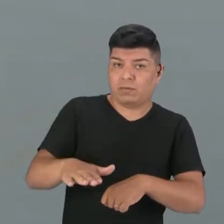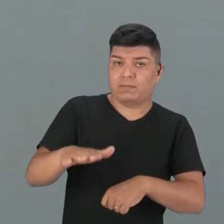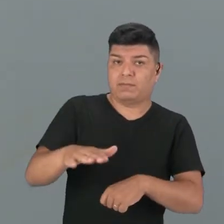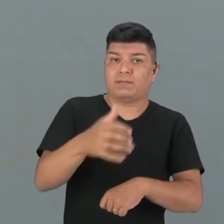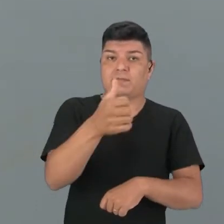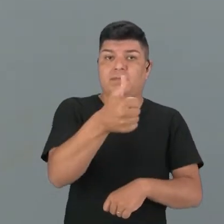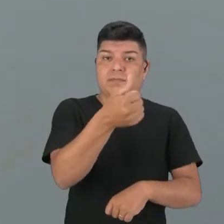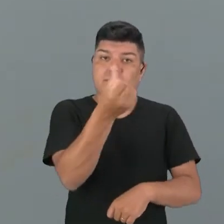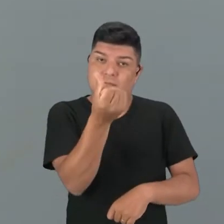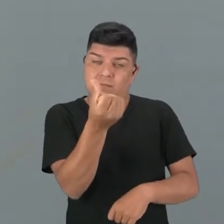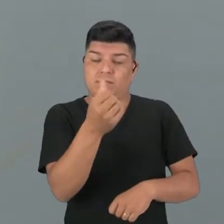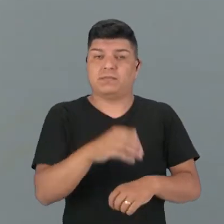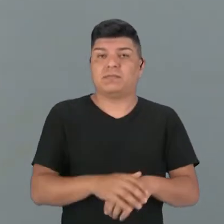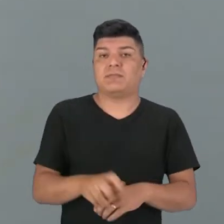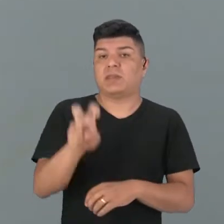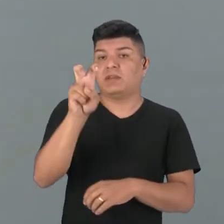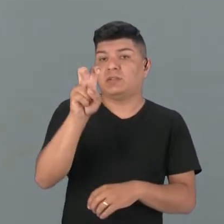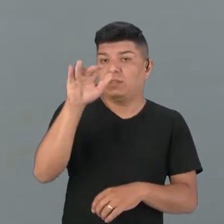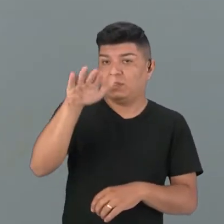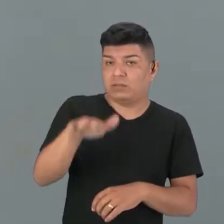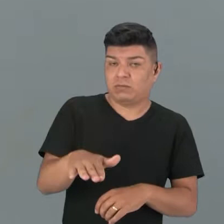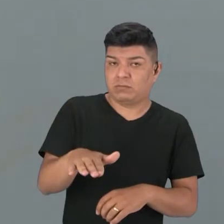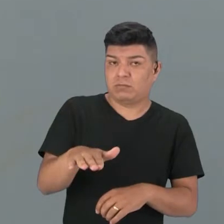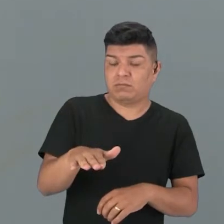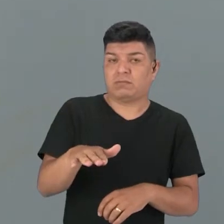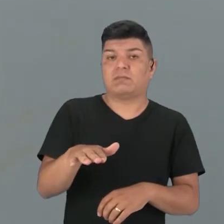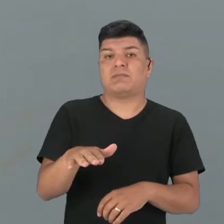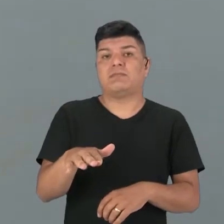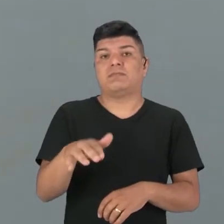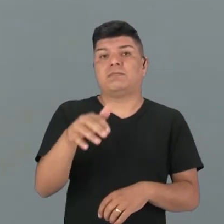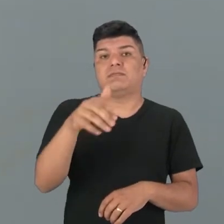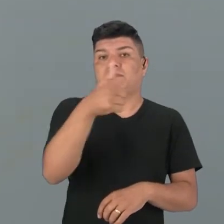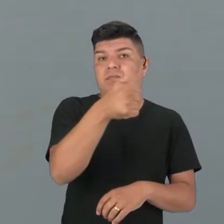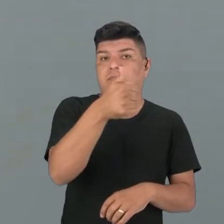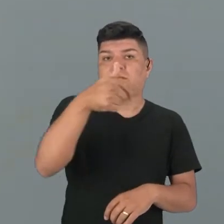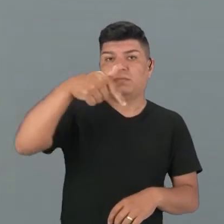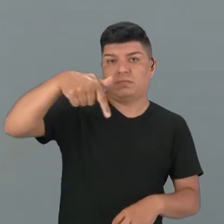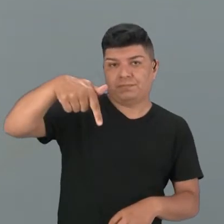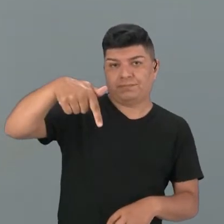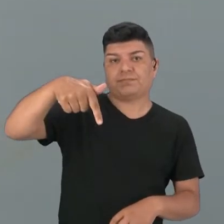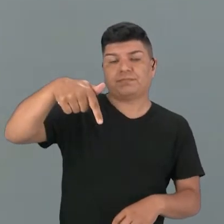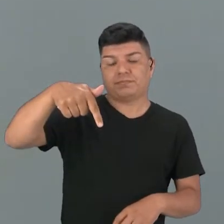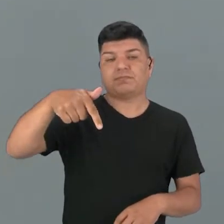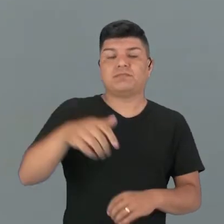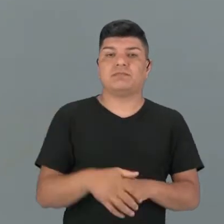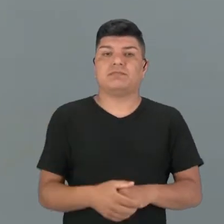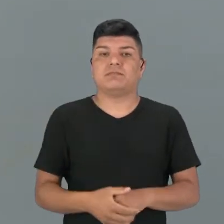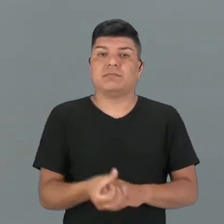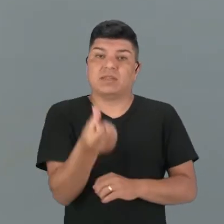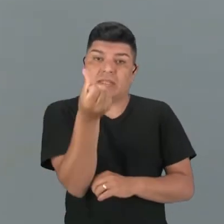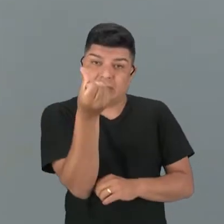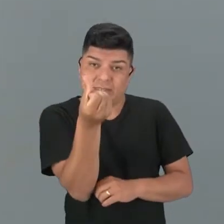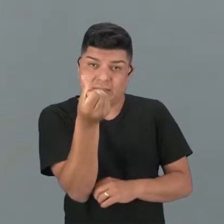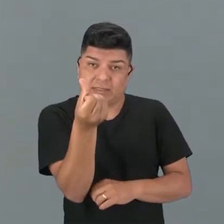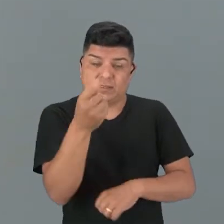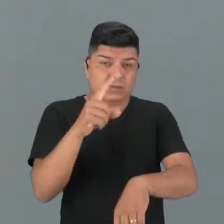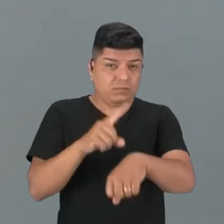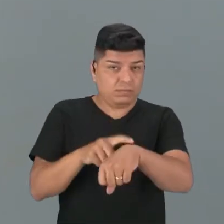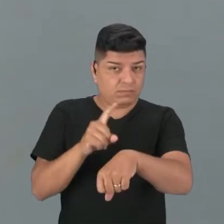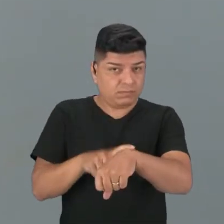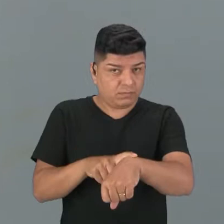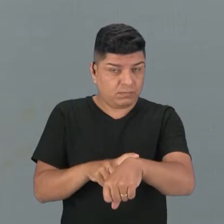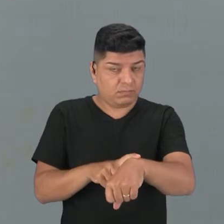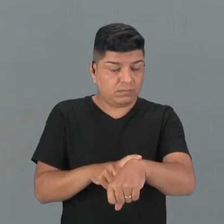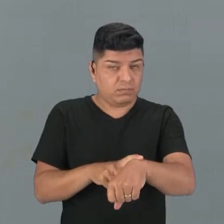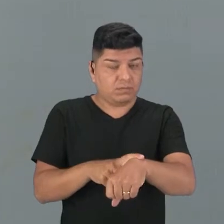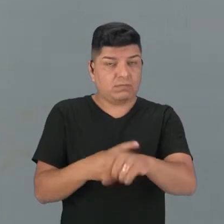horas. 5 horas da tarde, 17 horas. E 6